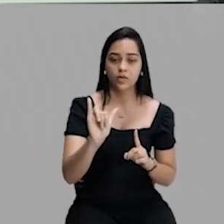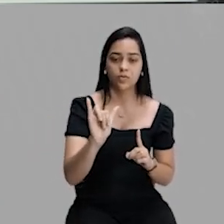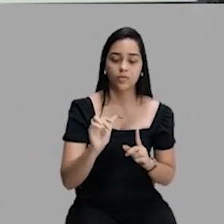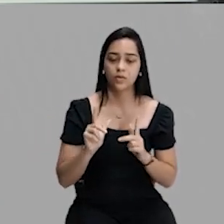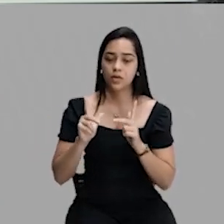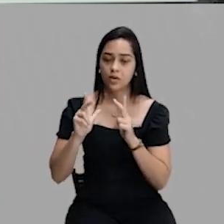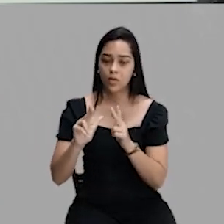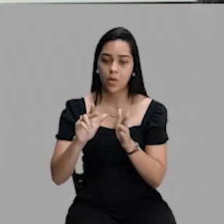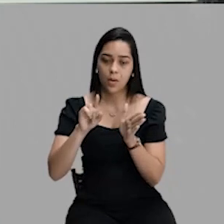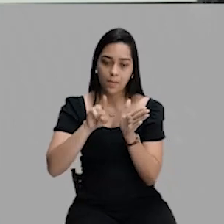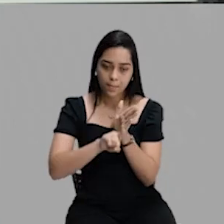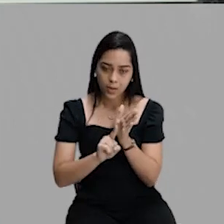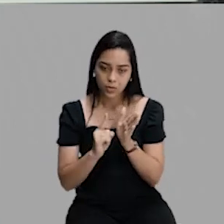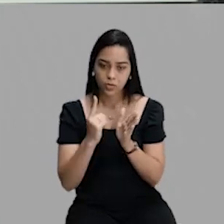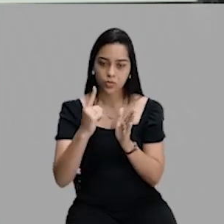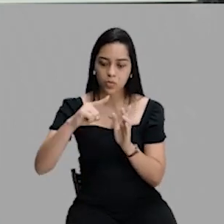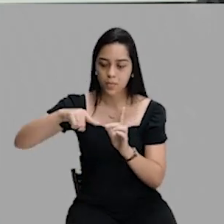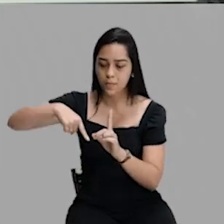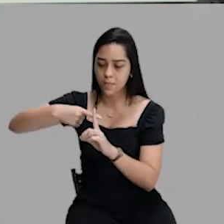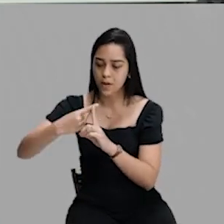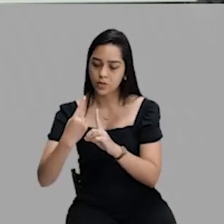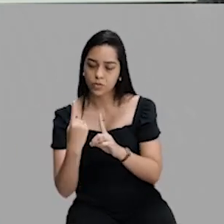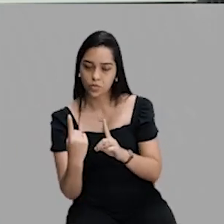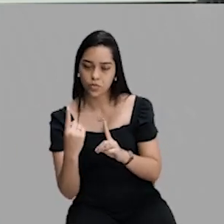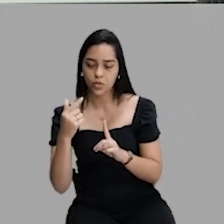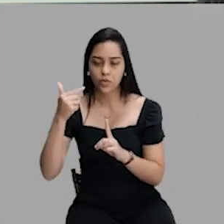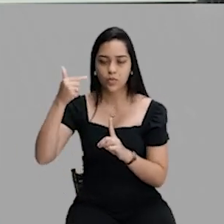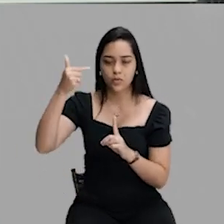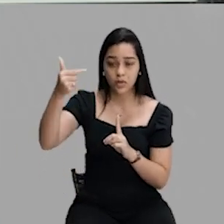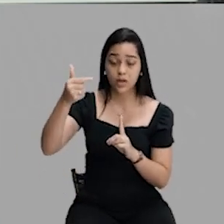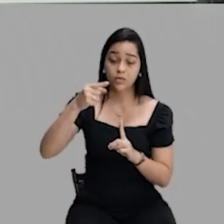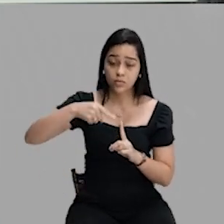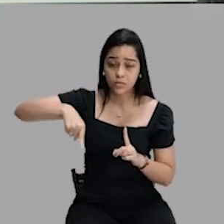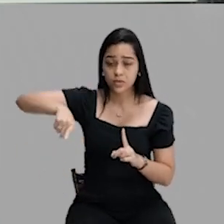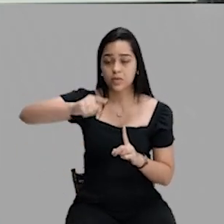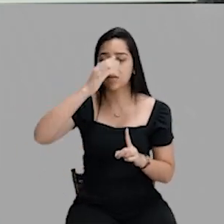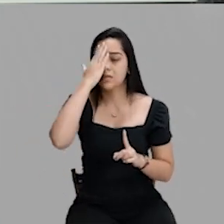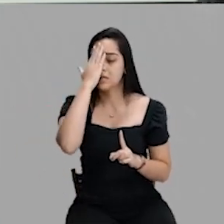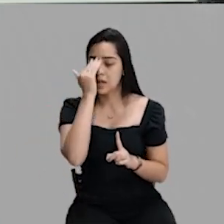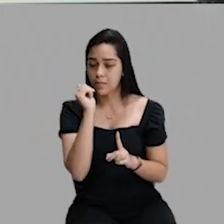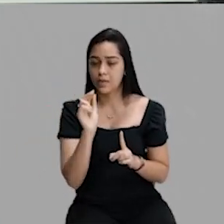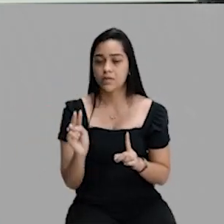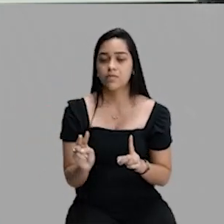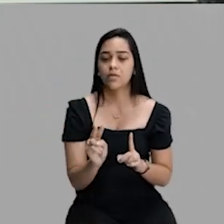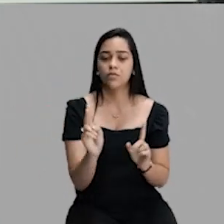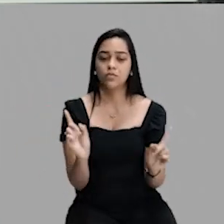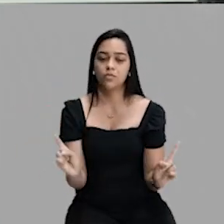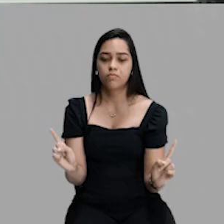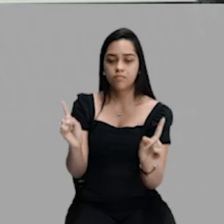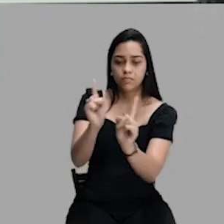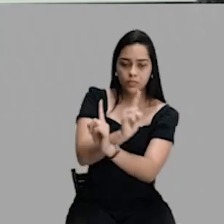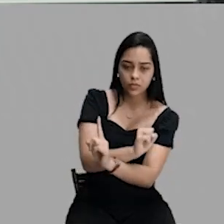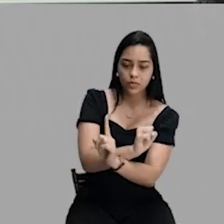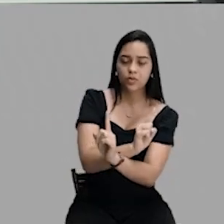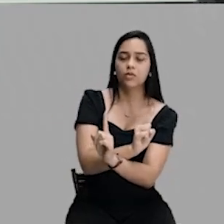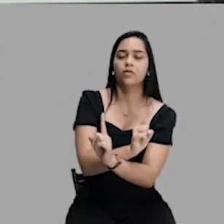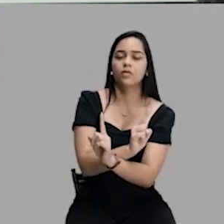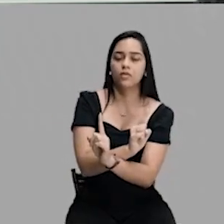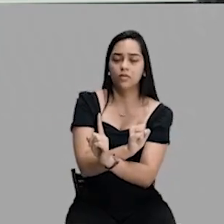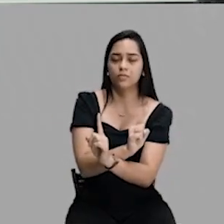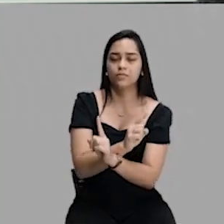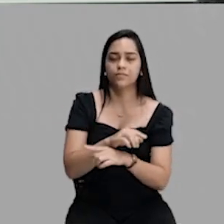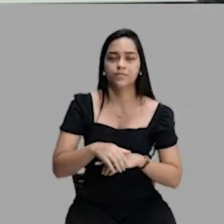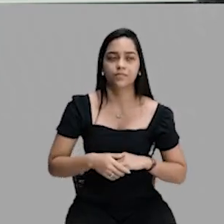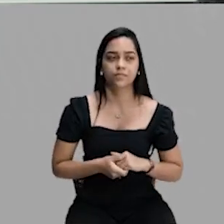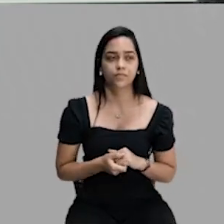vai ficar menos 1 mais 1 ao quadrado, né? Você sabe que esse valor vem para cá com sinal trocado, tá?